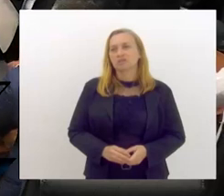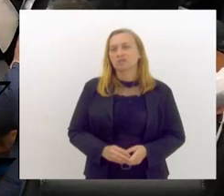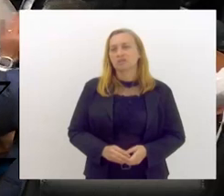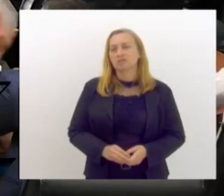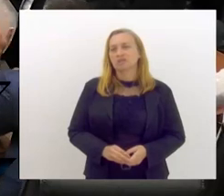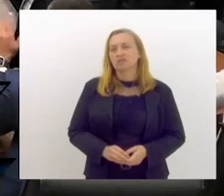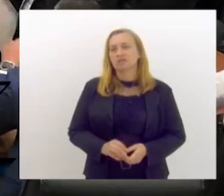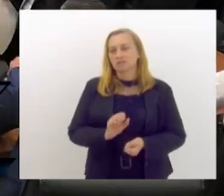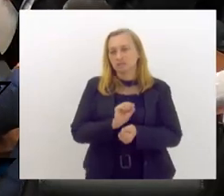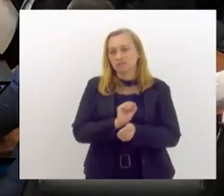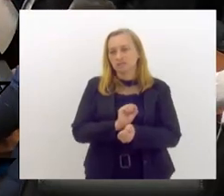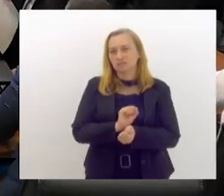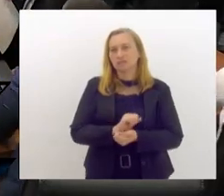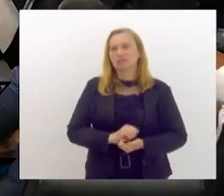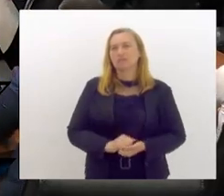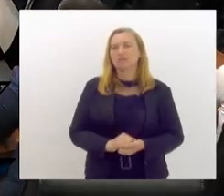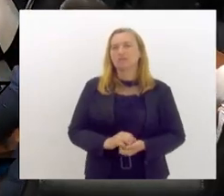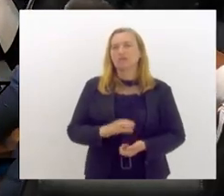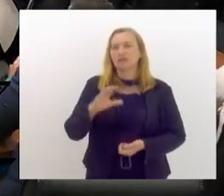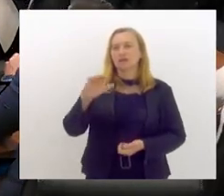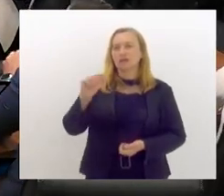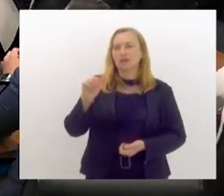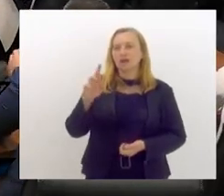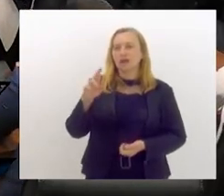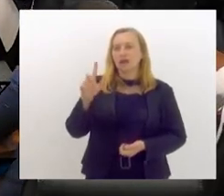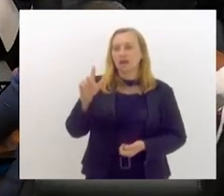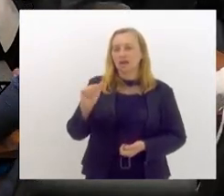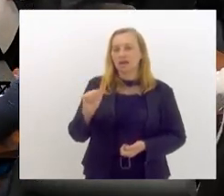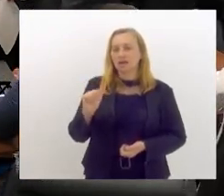Só um minutinho, chama. Carla Machado do.